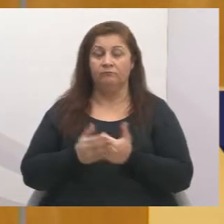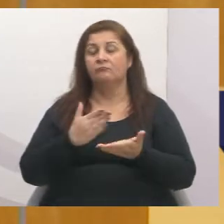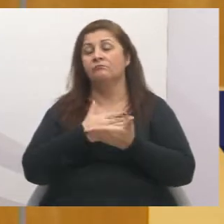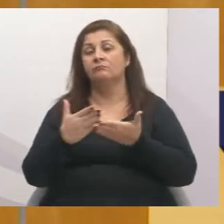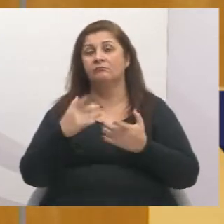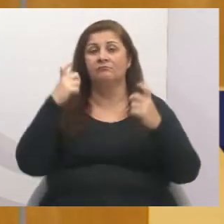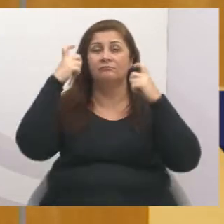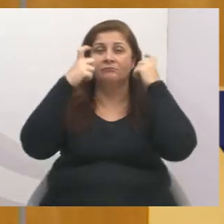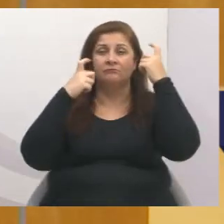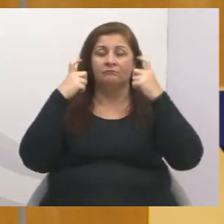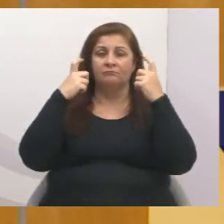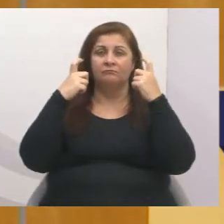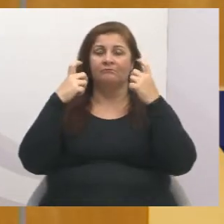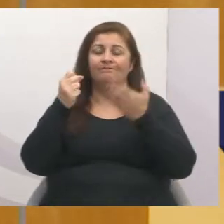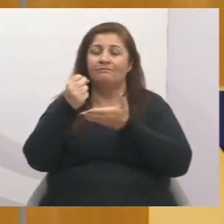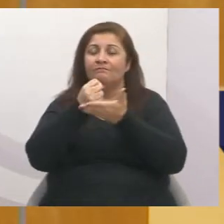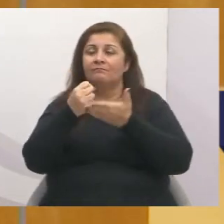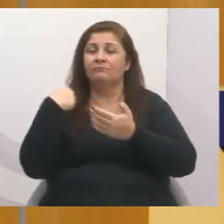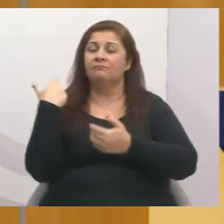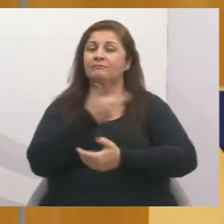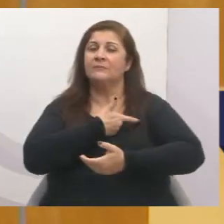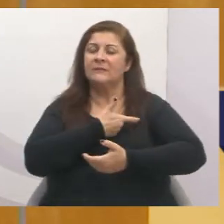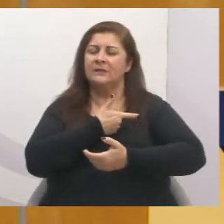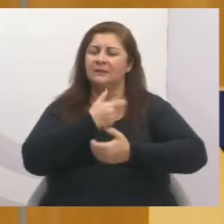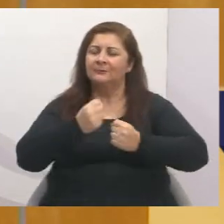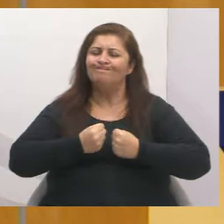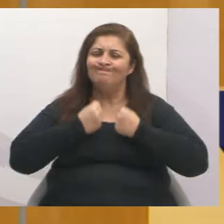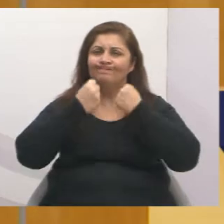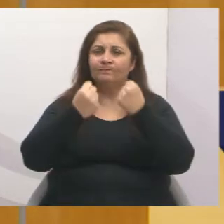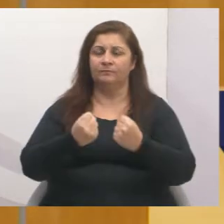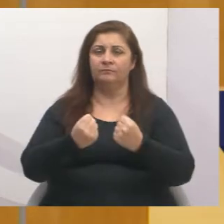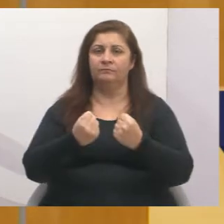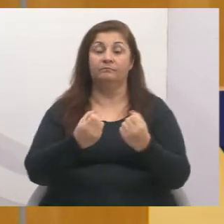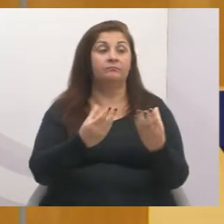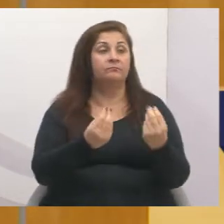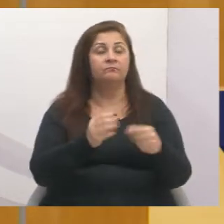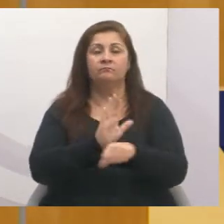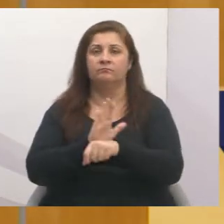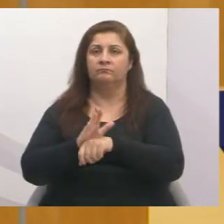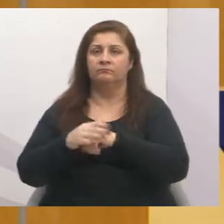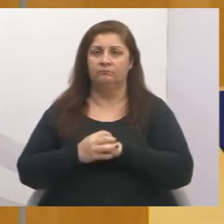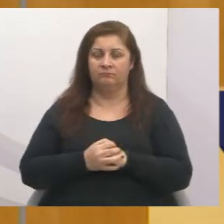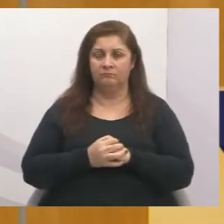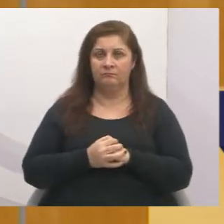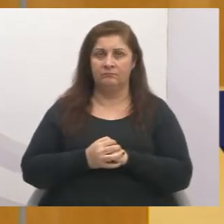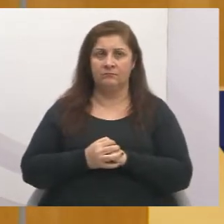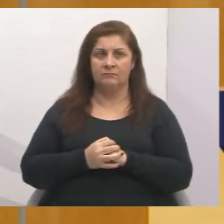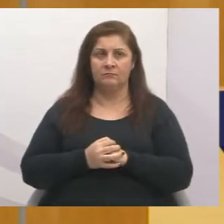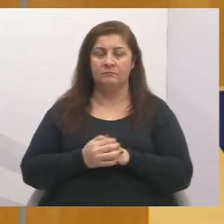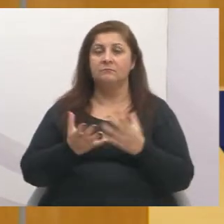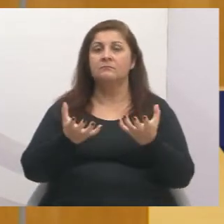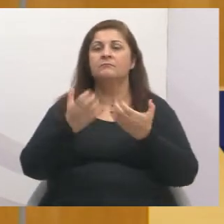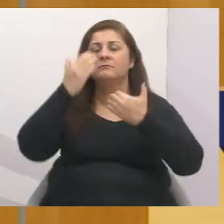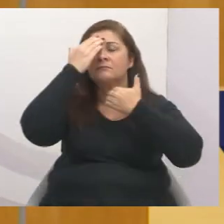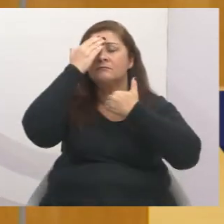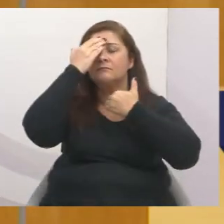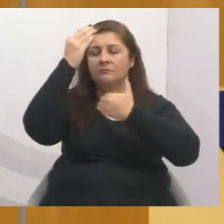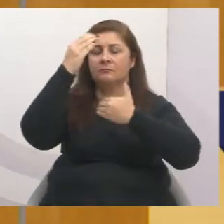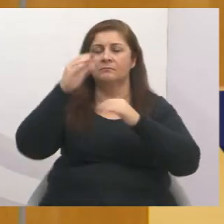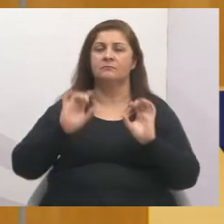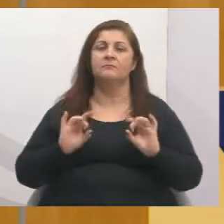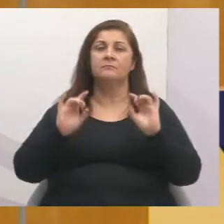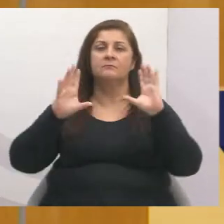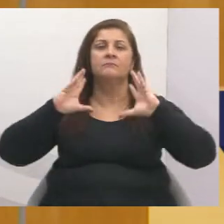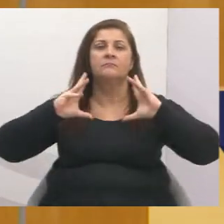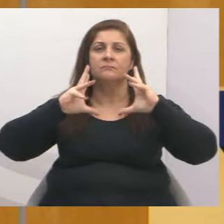preocupação básica que nós nos debruçamos sobre as diversas contribuições. Quero aqui fazer um agradecimento muito especial a todos